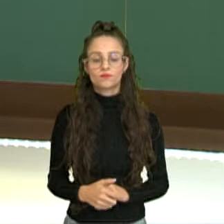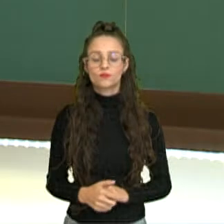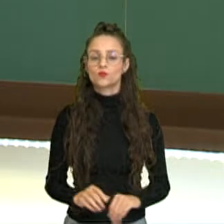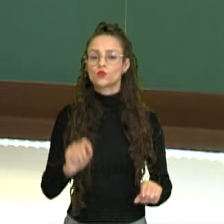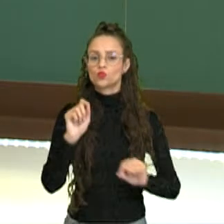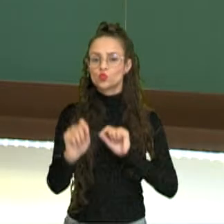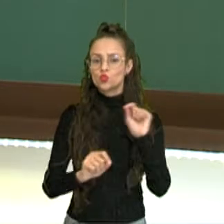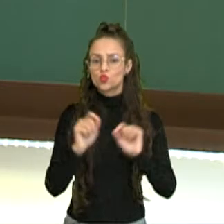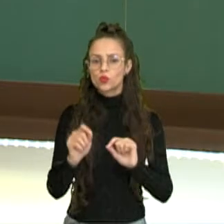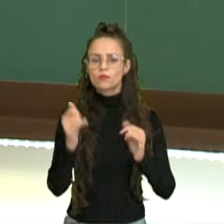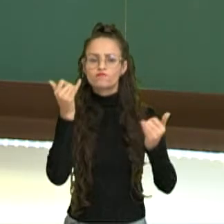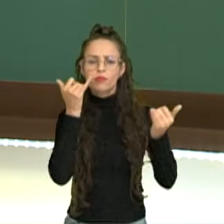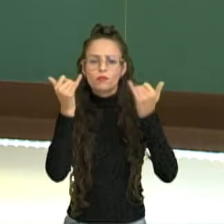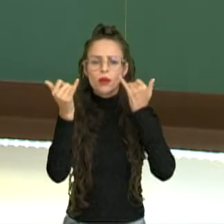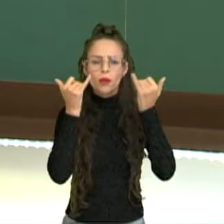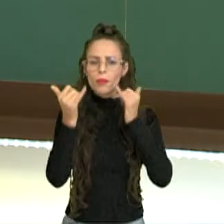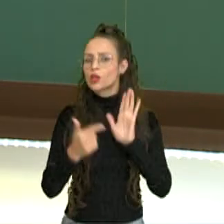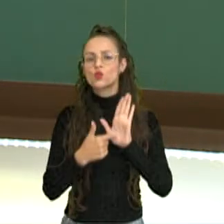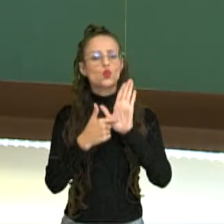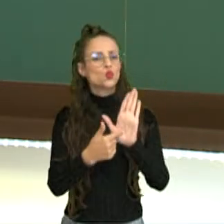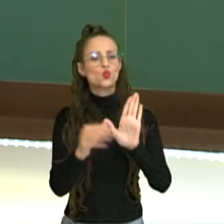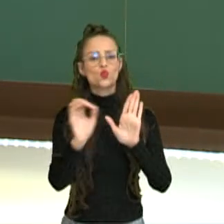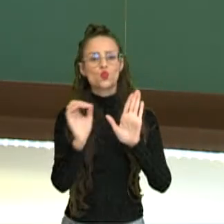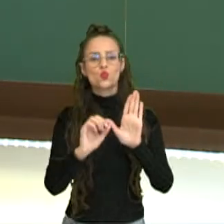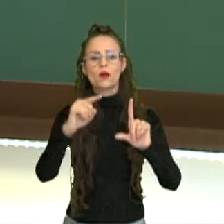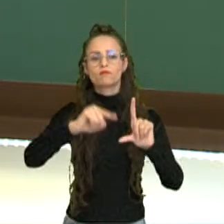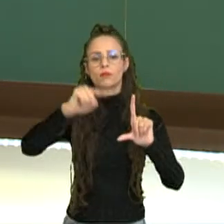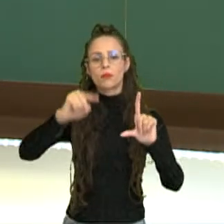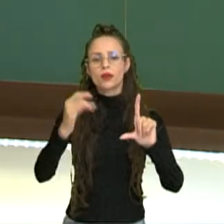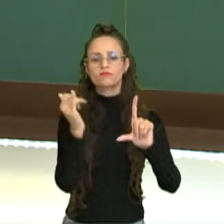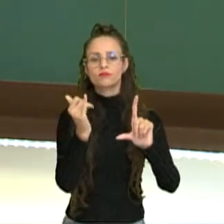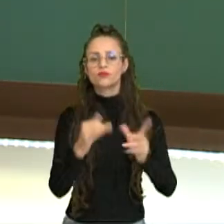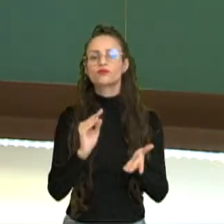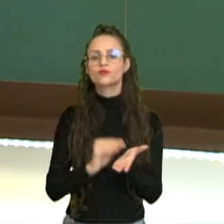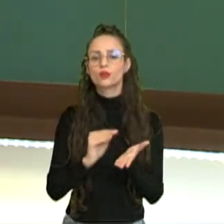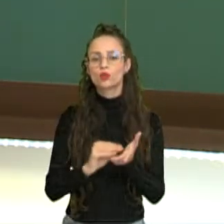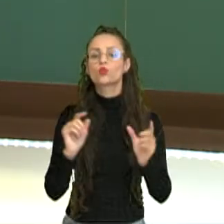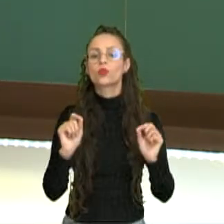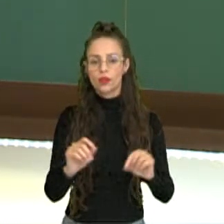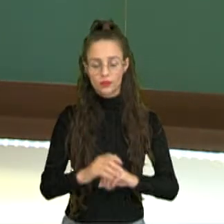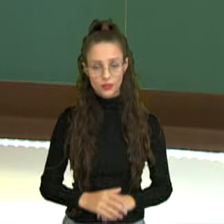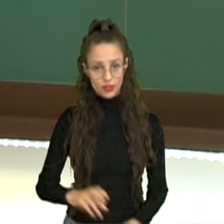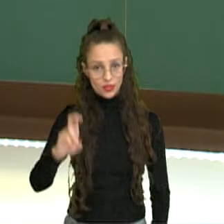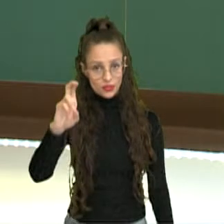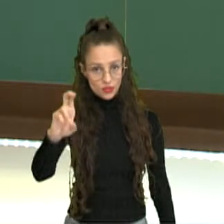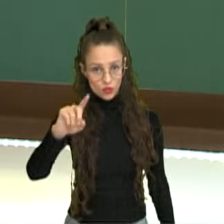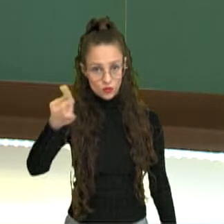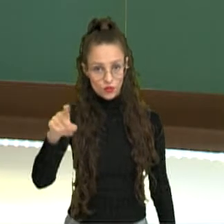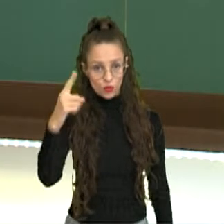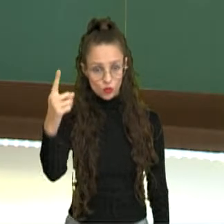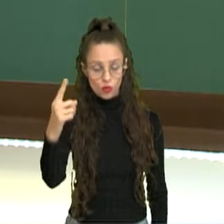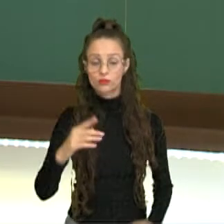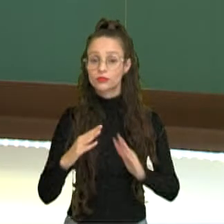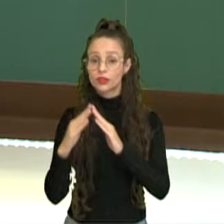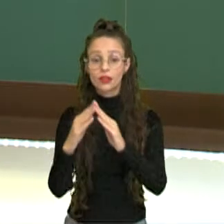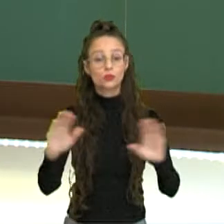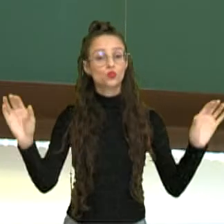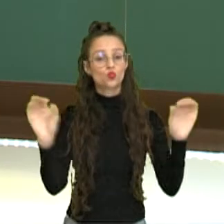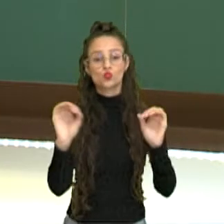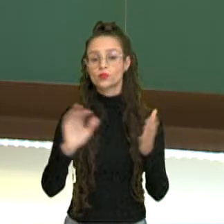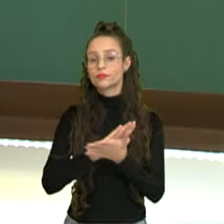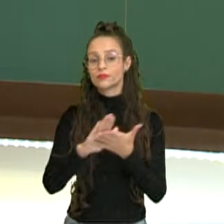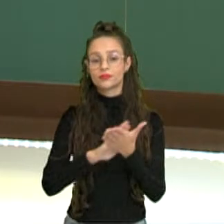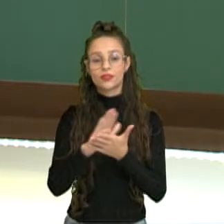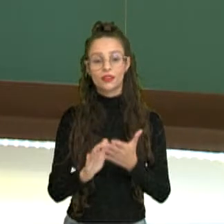Qual a informação que não está presente nesse infográfico? Em 5,1 das residências não havia qualquer tipo de